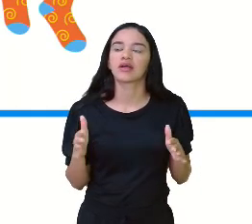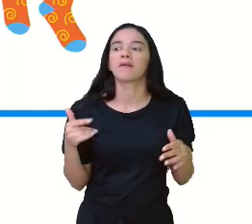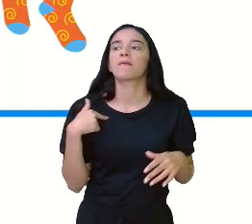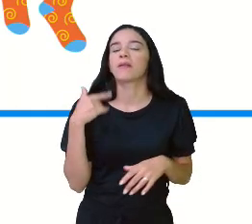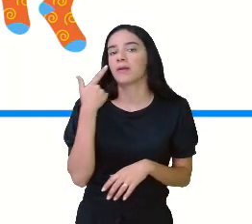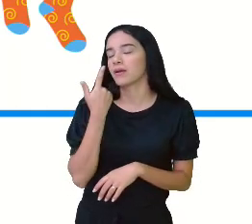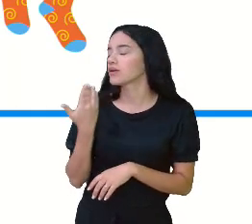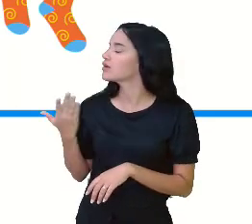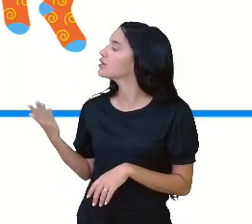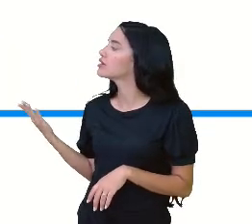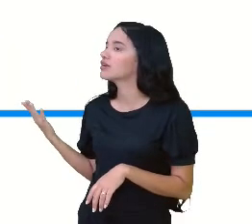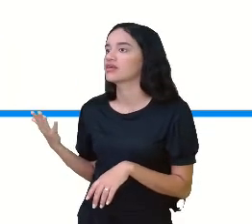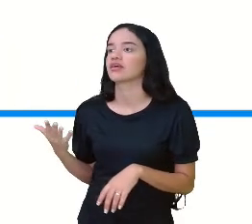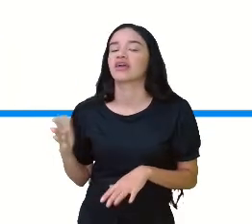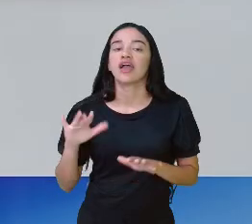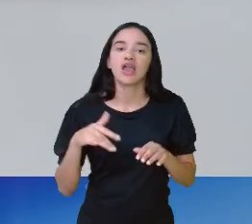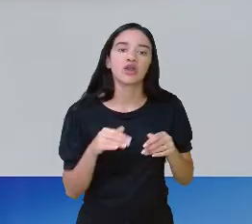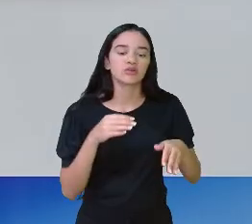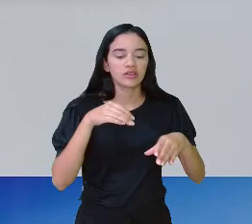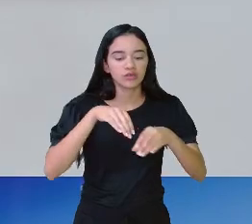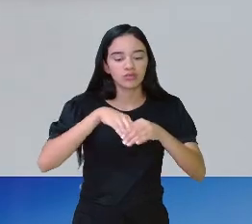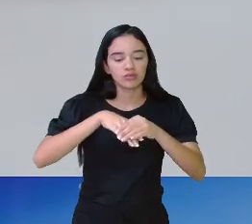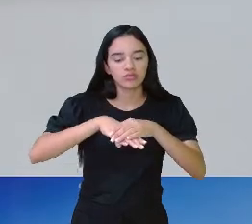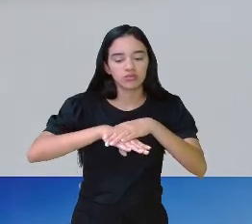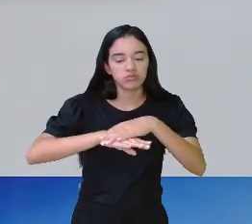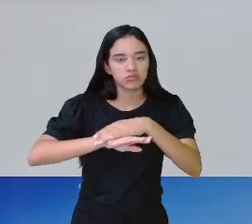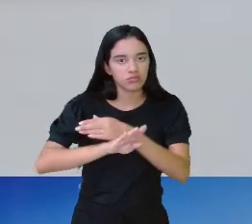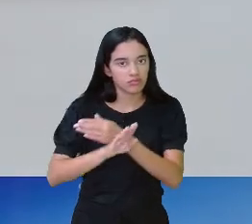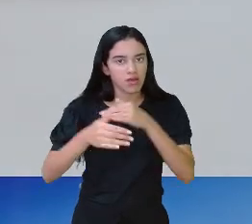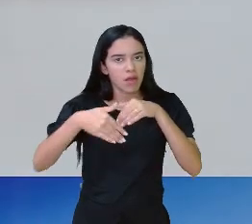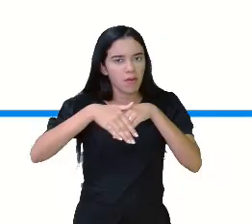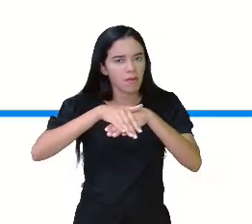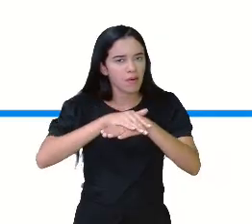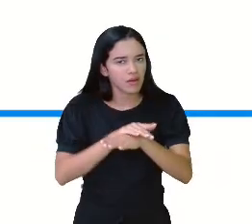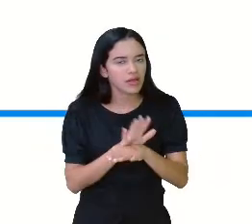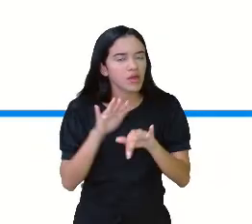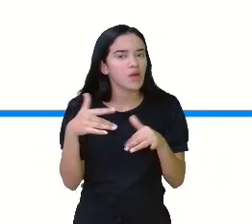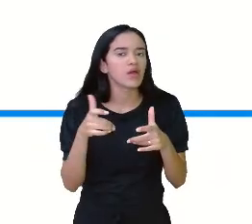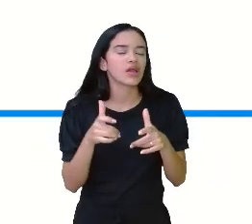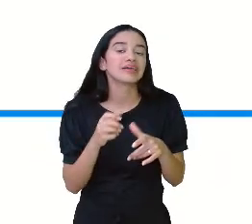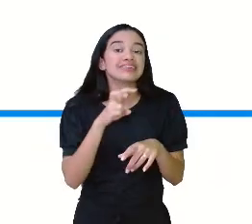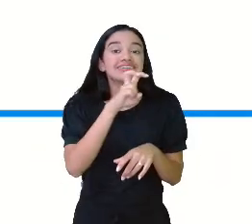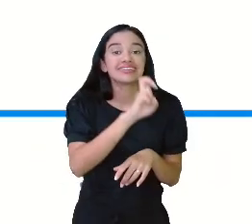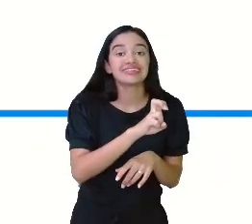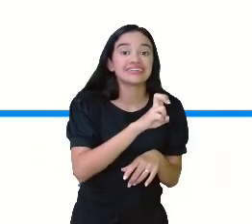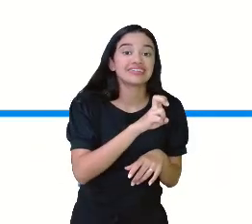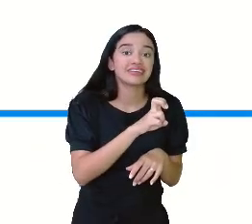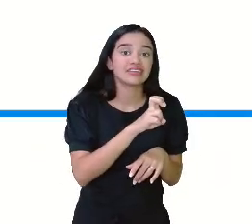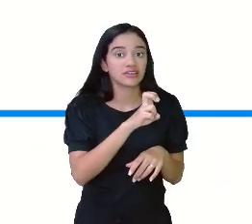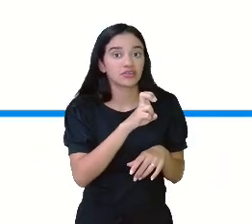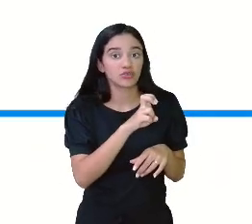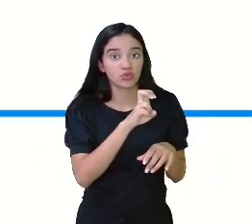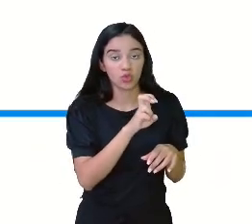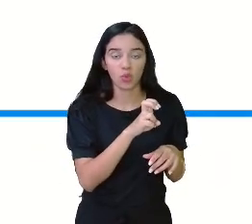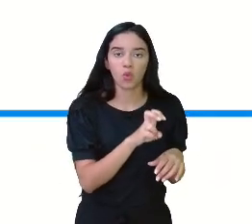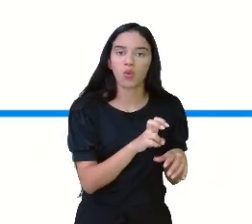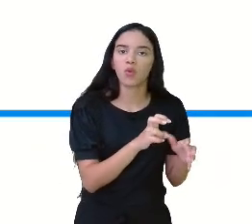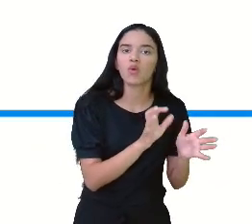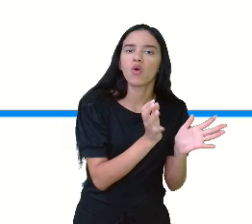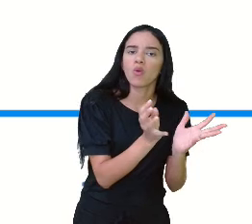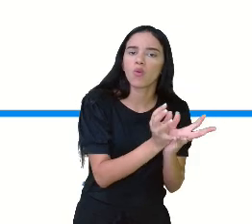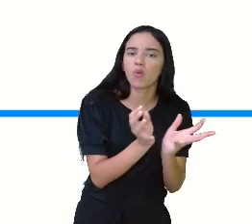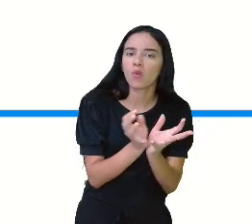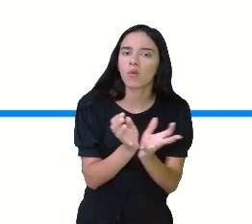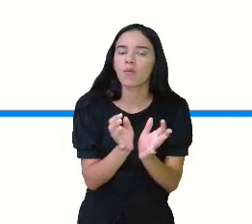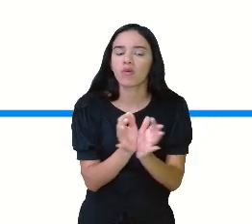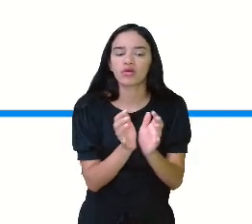Aqui eu tenho as meias de Karina, onde ela quer colocar 5 pares de meia em cada caixa. Se ela